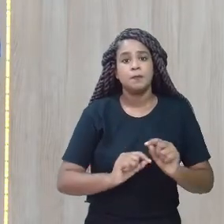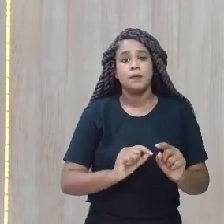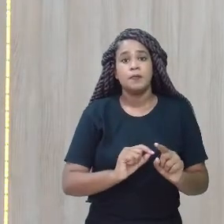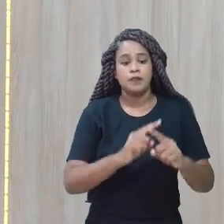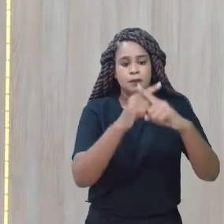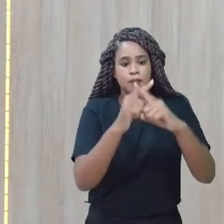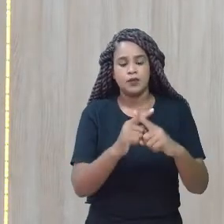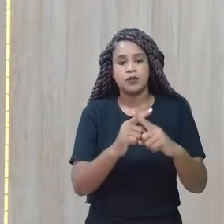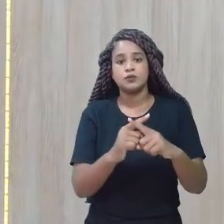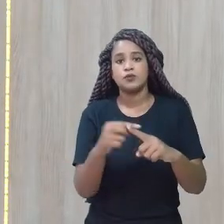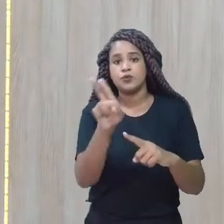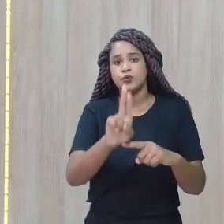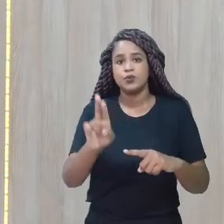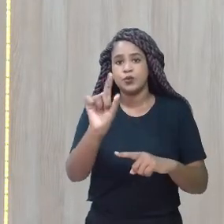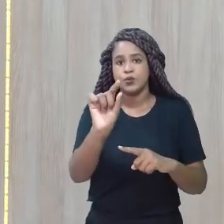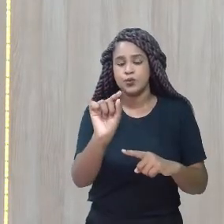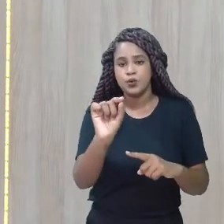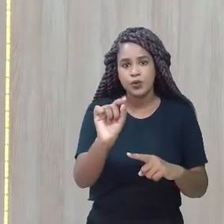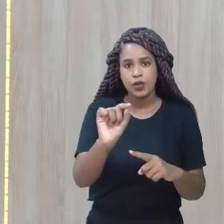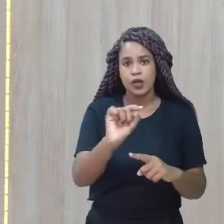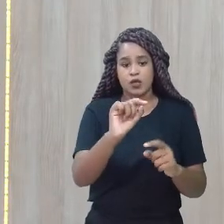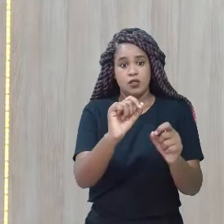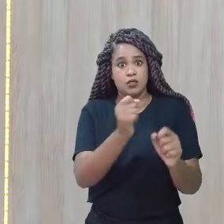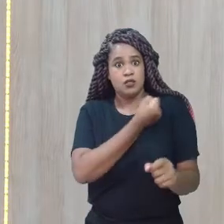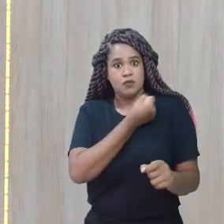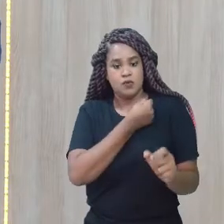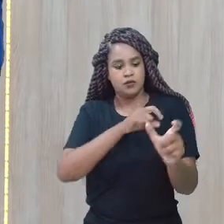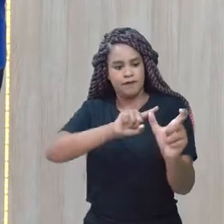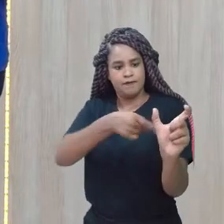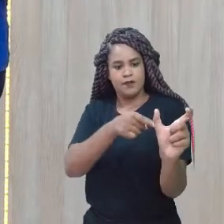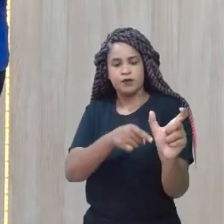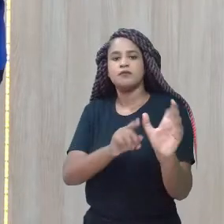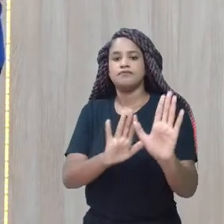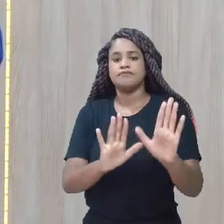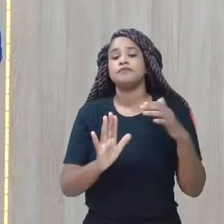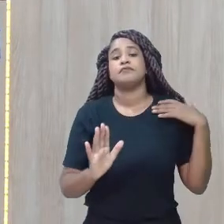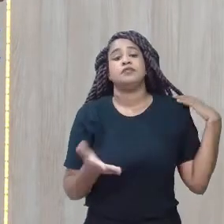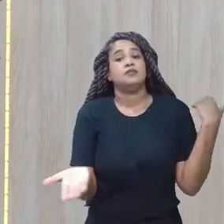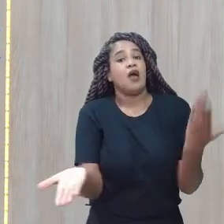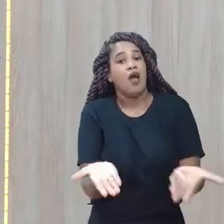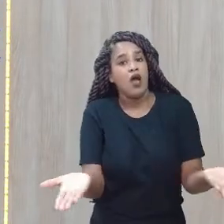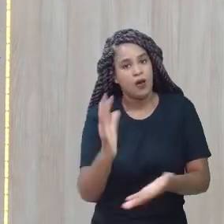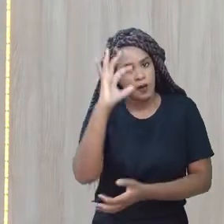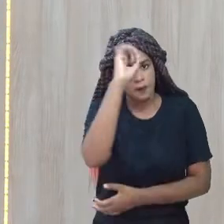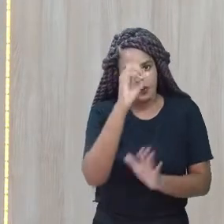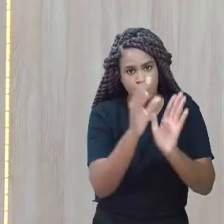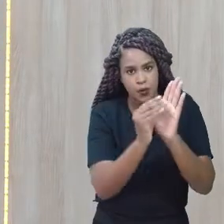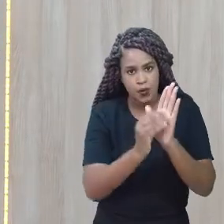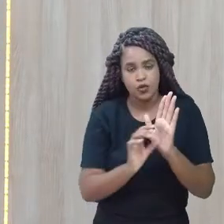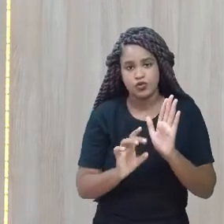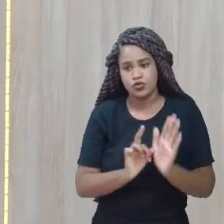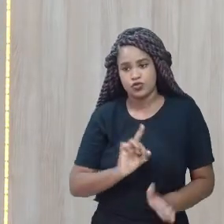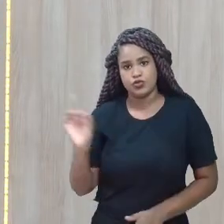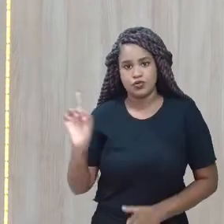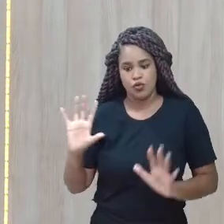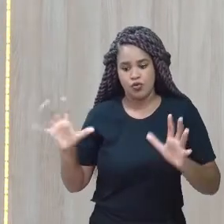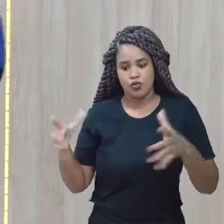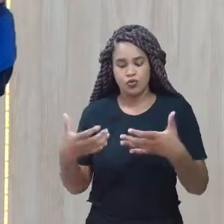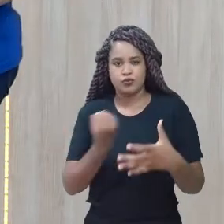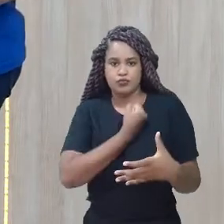foi um assunto que a gente já viu aqui. Mas para efetivamente aprender esse conteúdo, a gente vai trabalhar com esse tipo de conjunto, tá